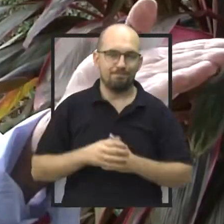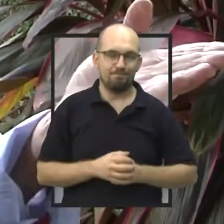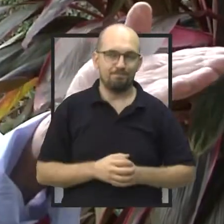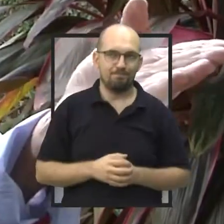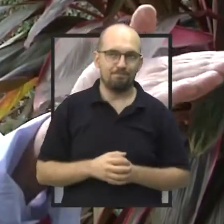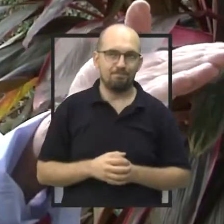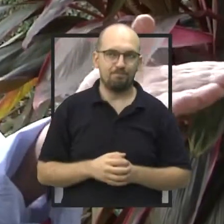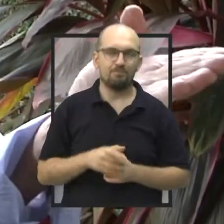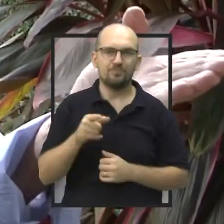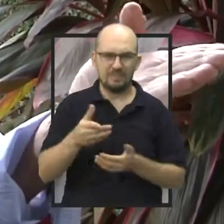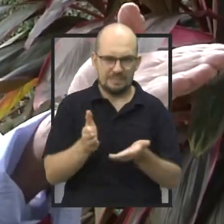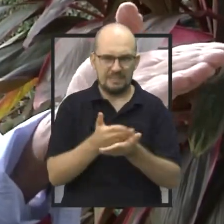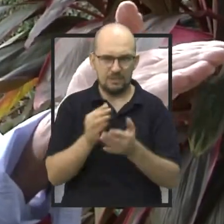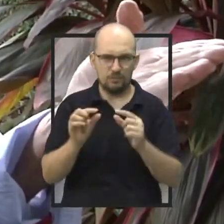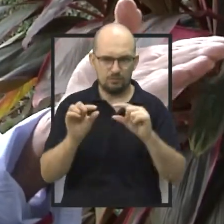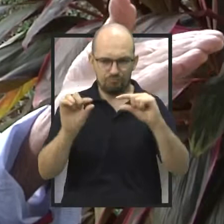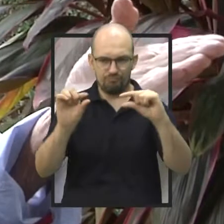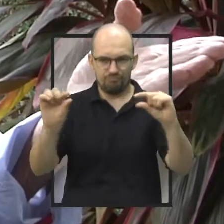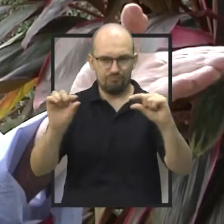Esse modesto livro